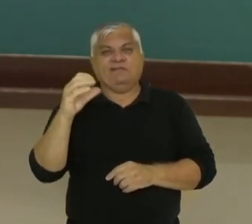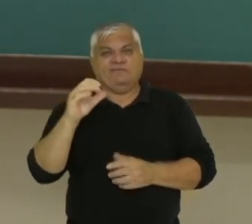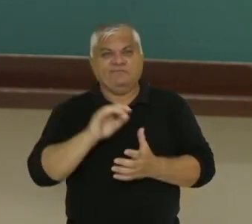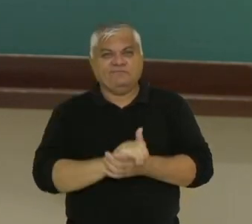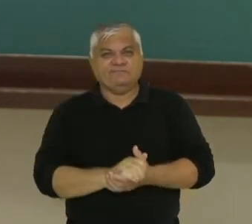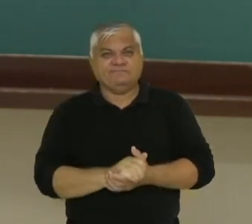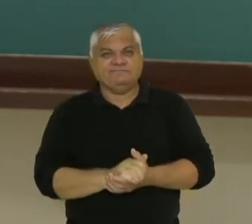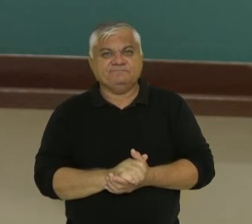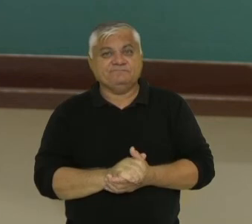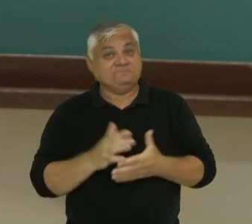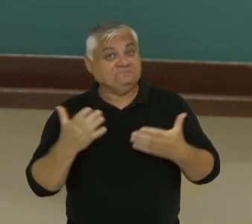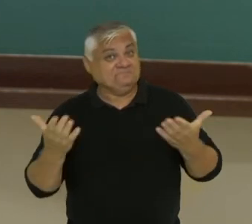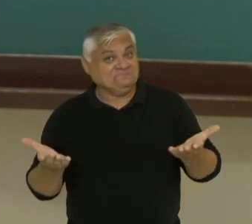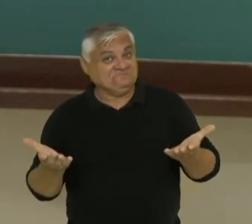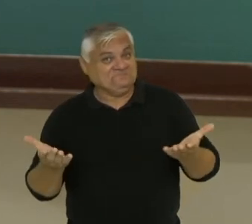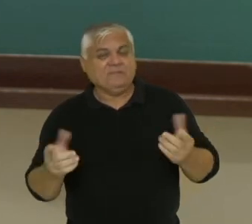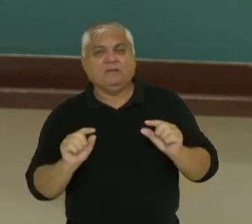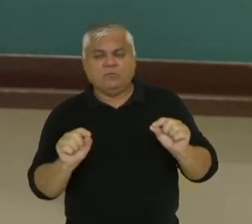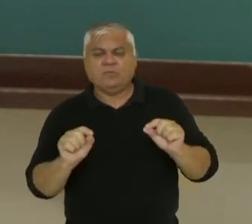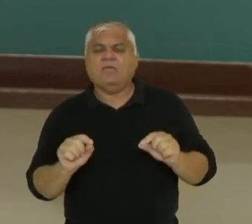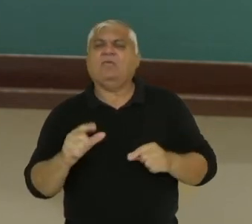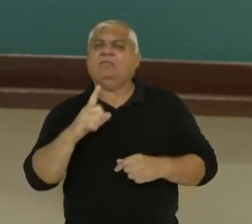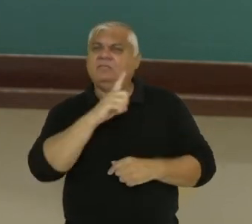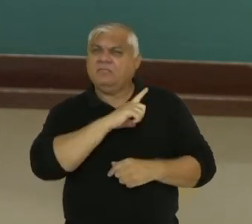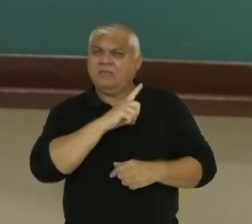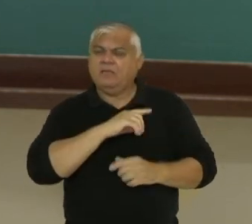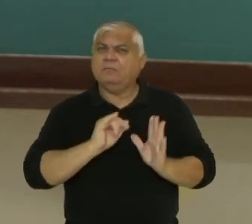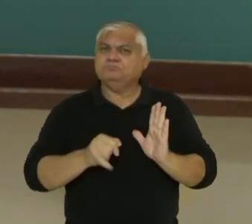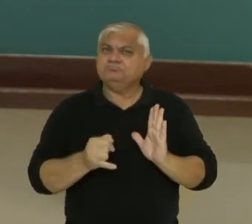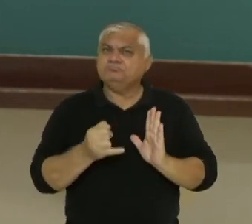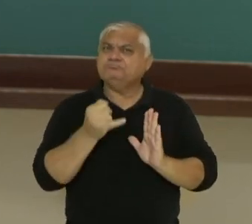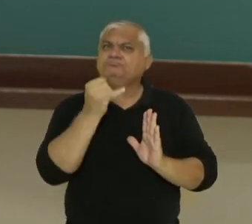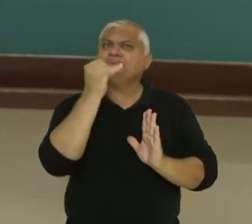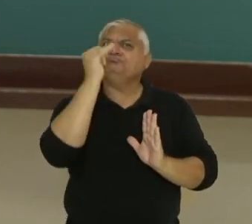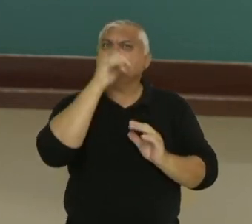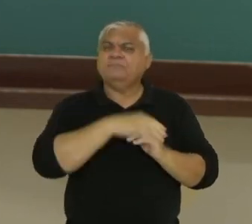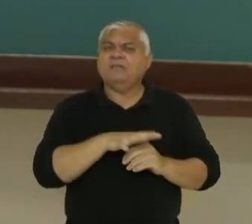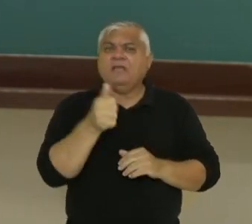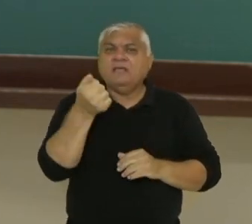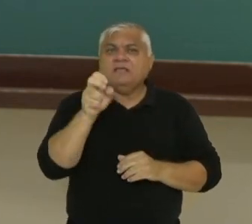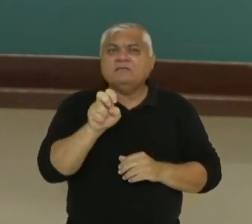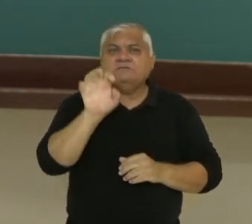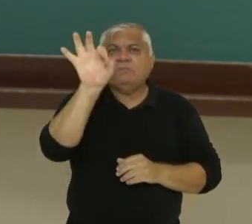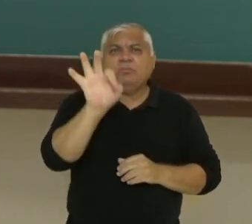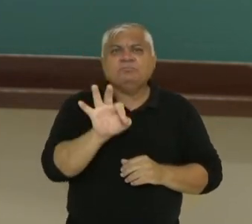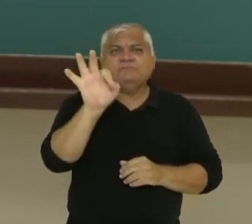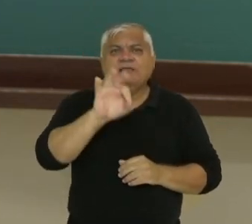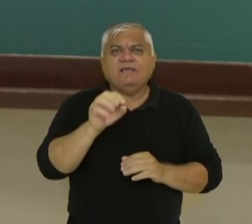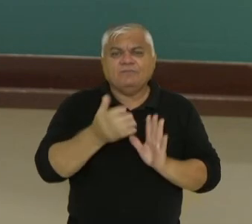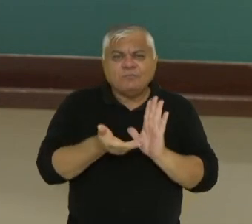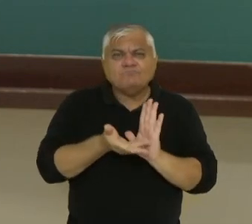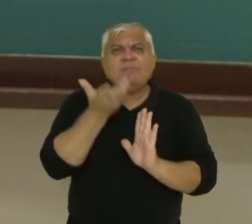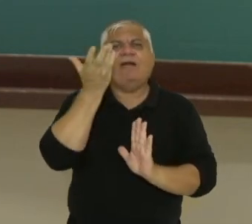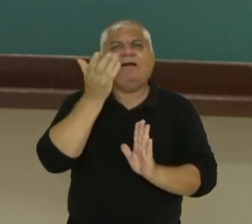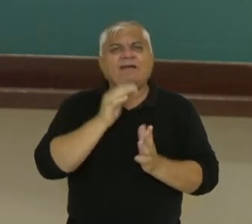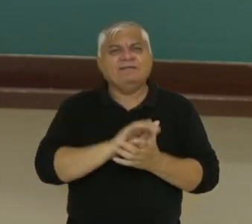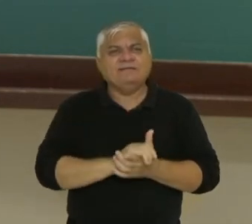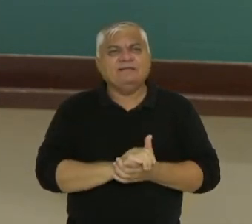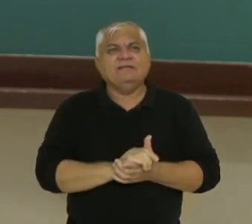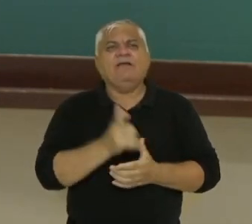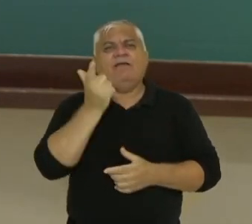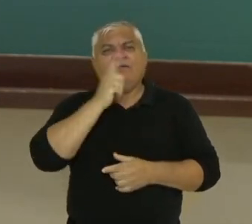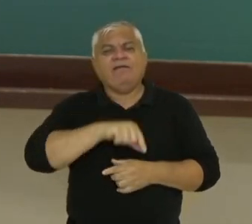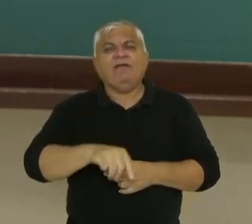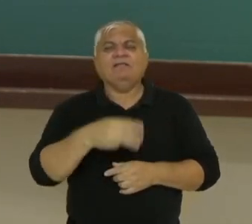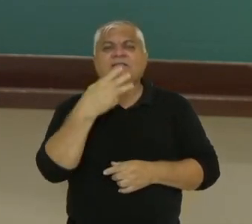2.180,53. Ou seja, eu vou ter uma tributação de 15% sobre esse valor, ou seja, vai dar